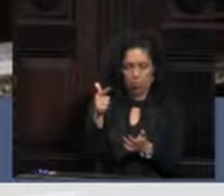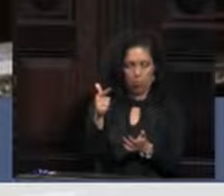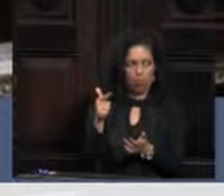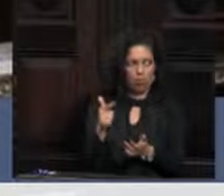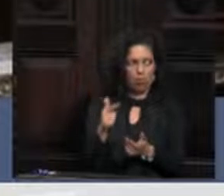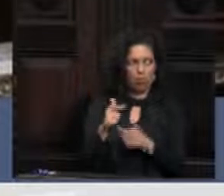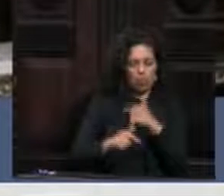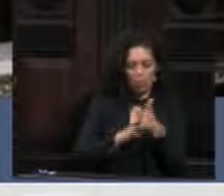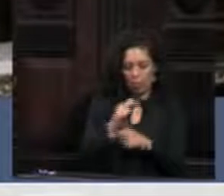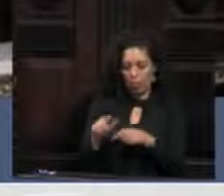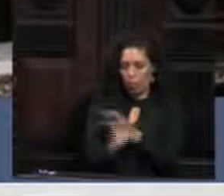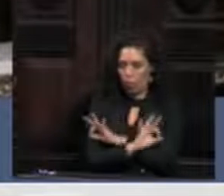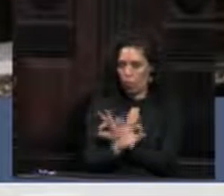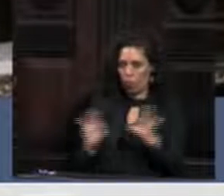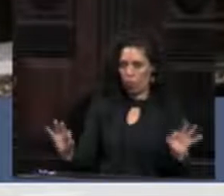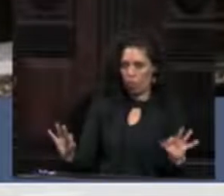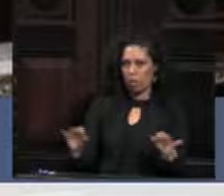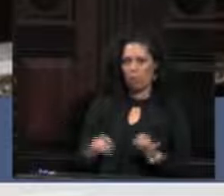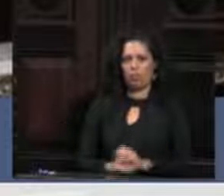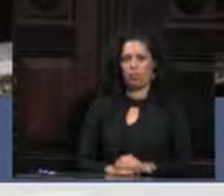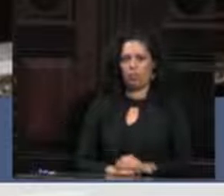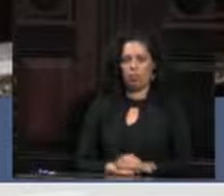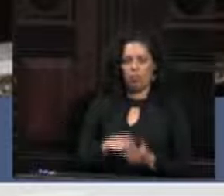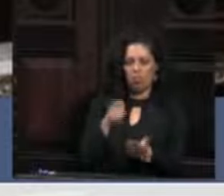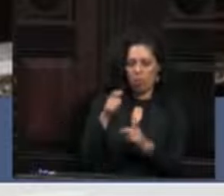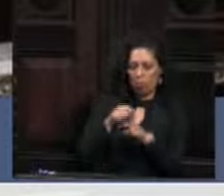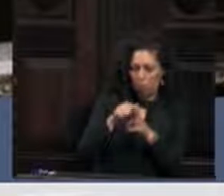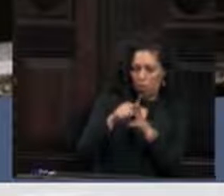não dispõe de salário,